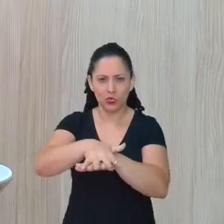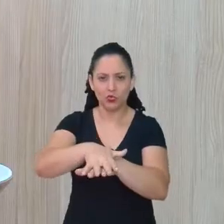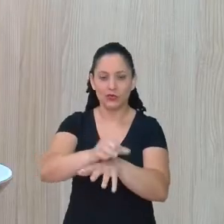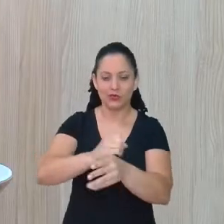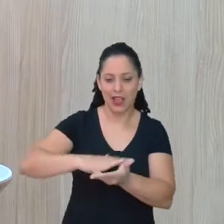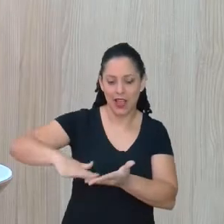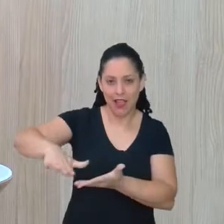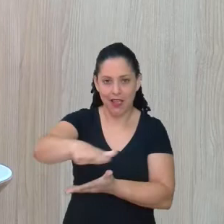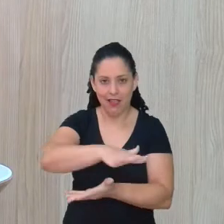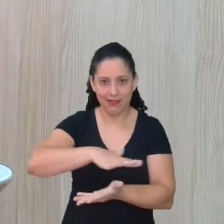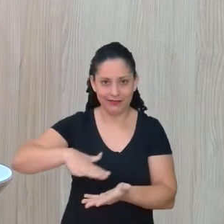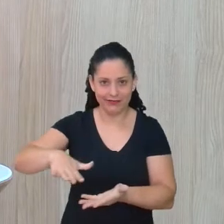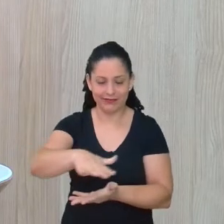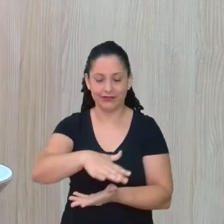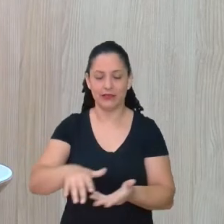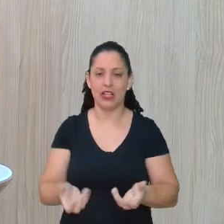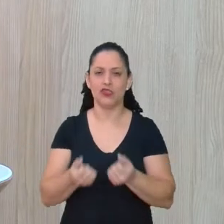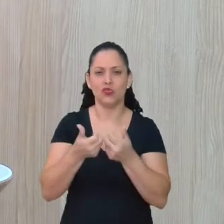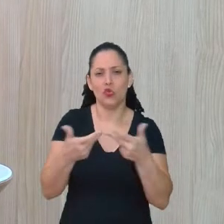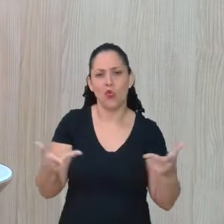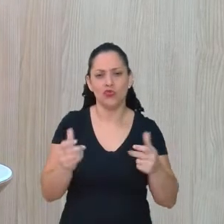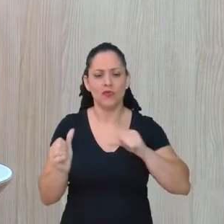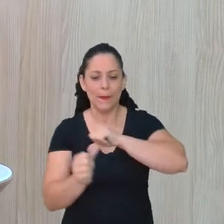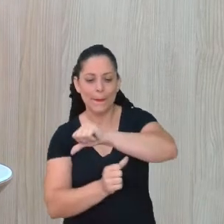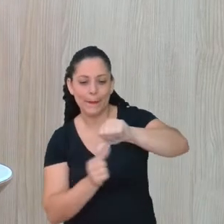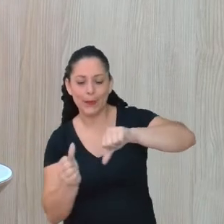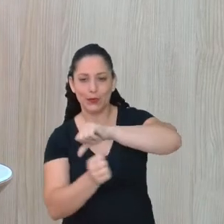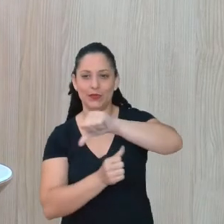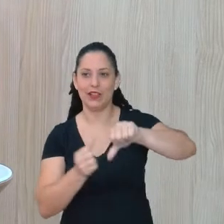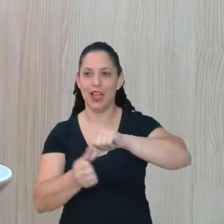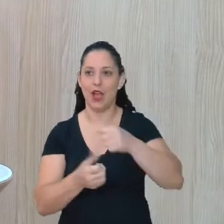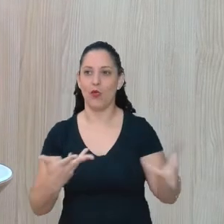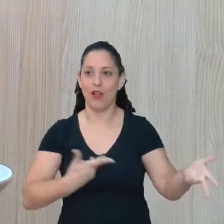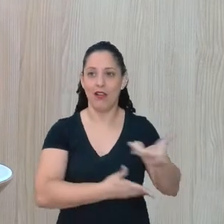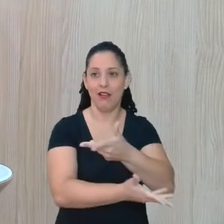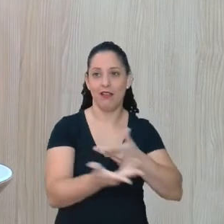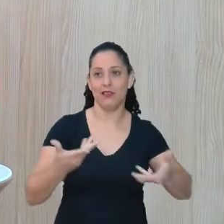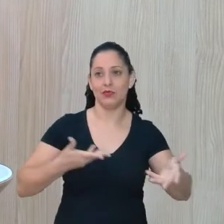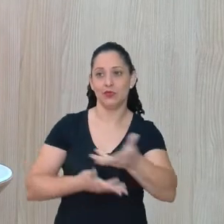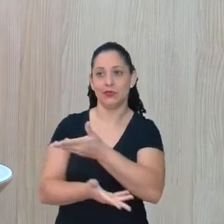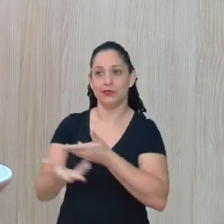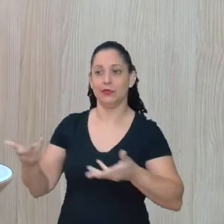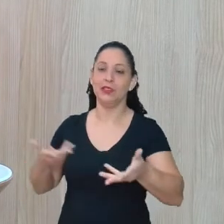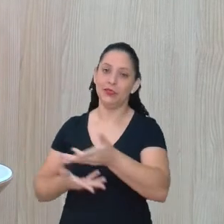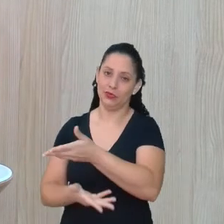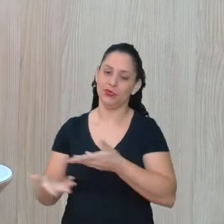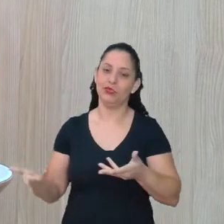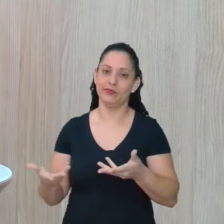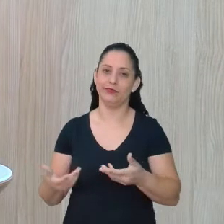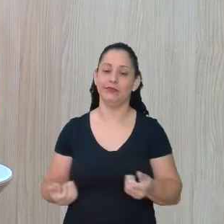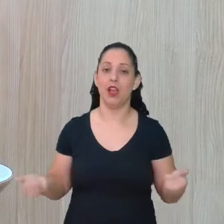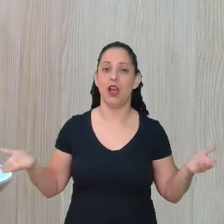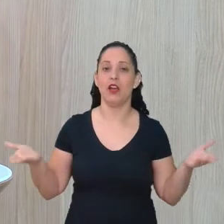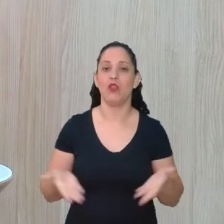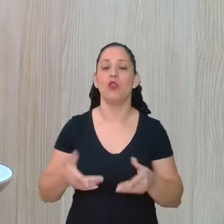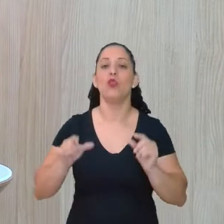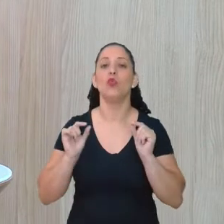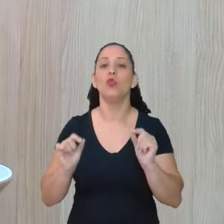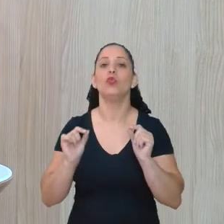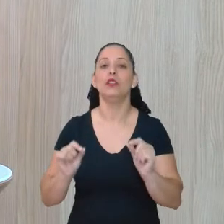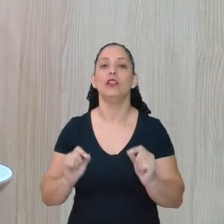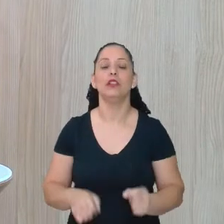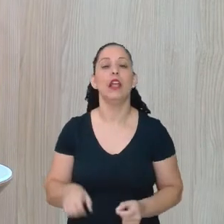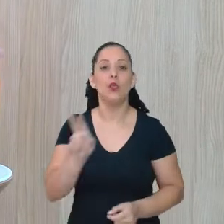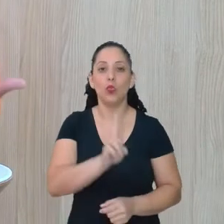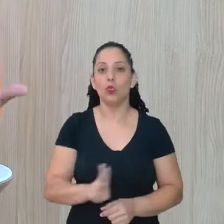desse contexto. tudo modificou, né? As relações interpessoais. O novo relacionamento que a gente tem com o quê? Com a vida